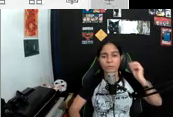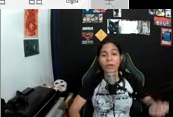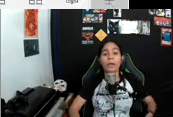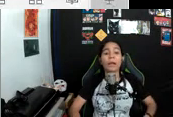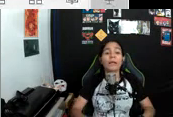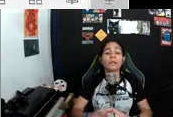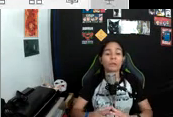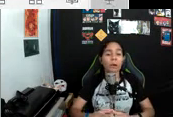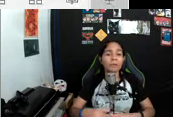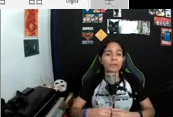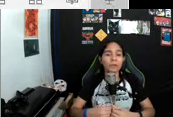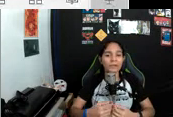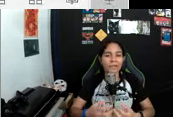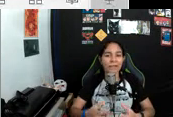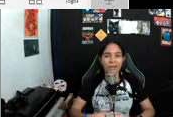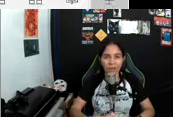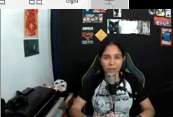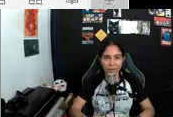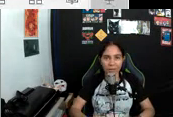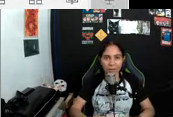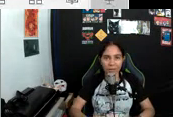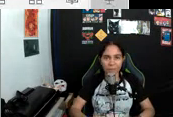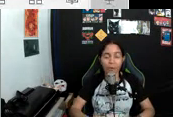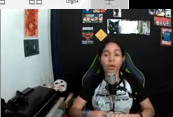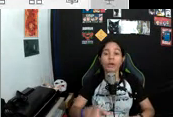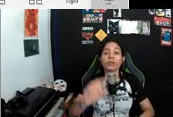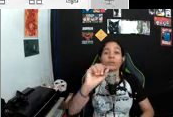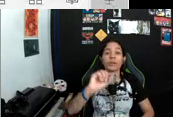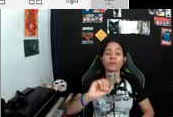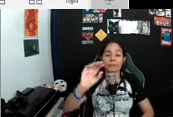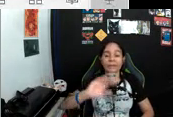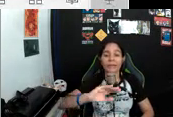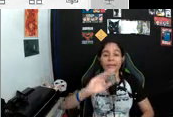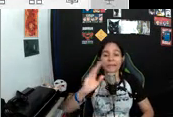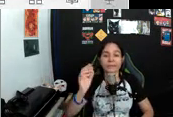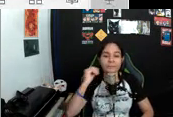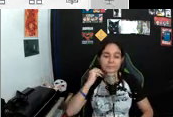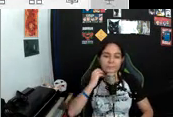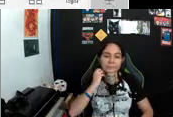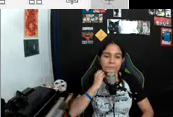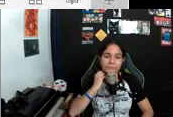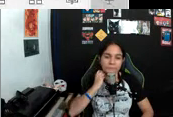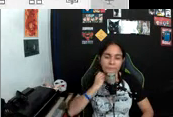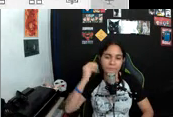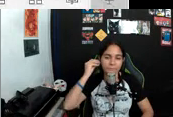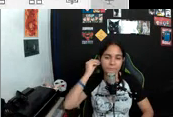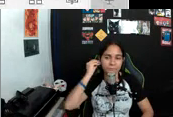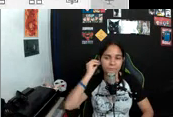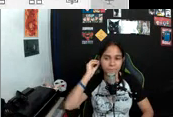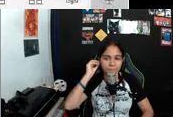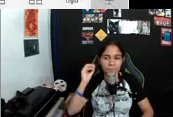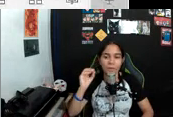estou falando. No momento que você registra, lógico que vai ter que...